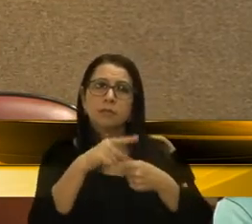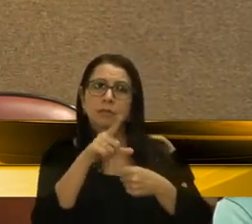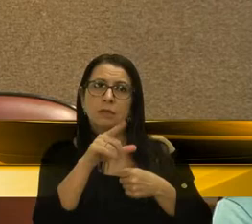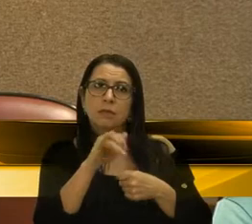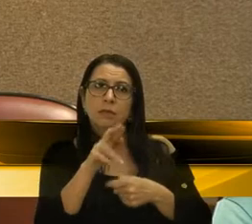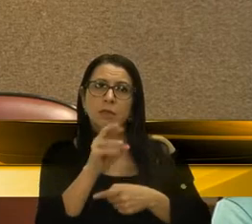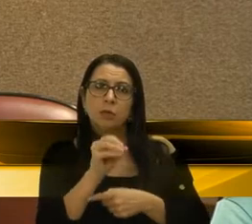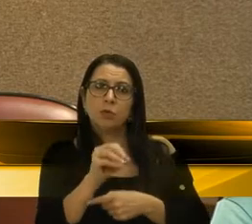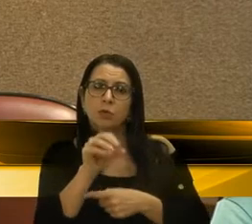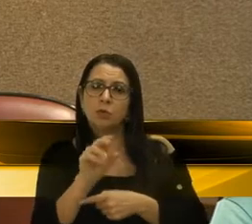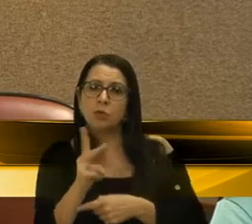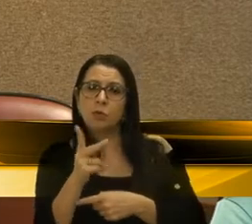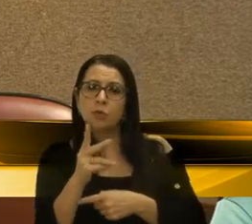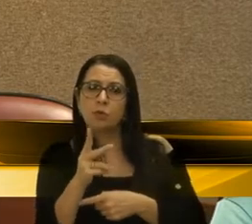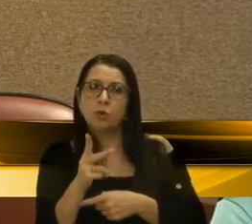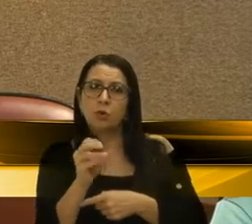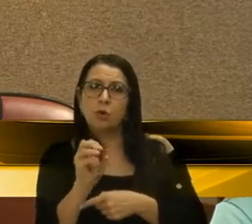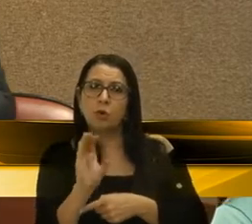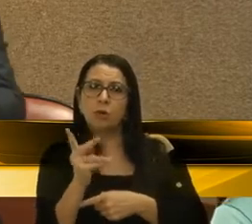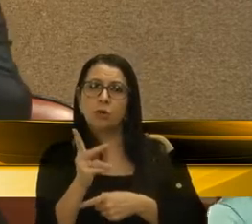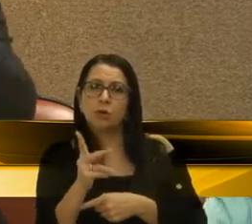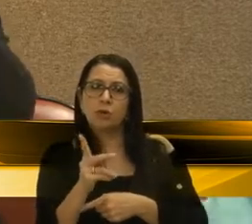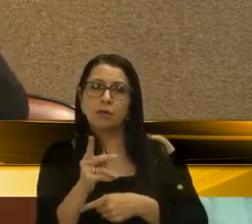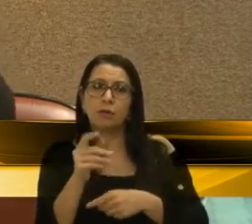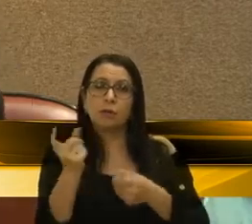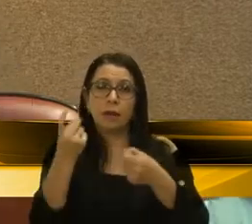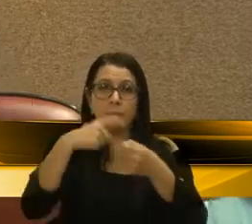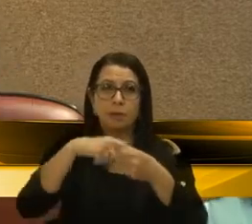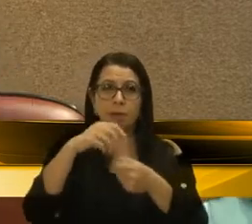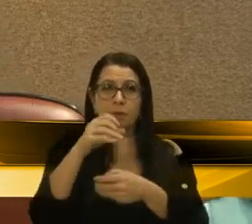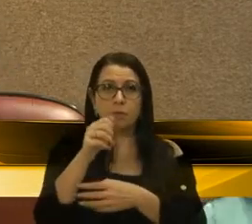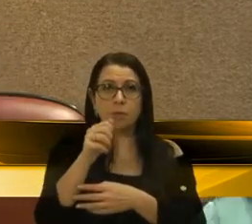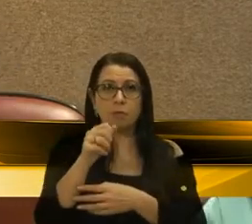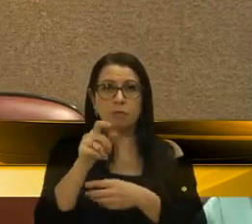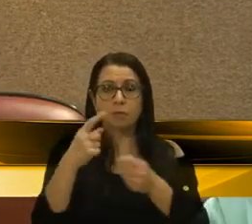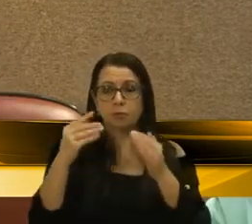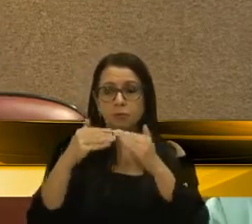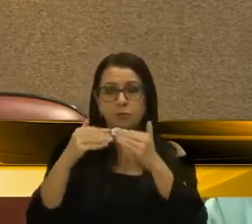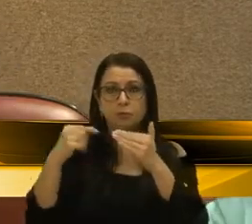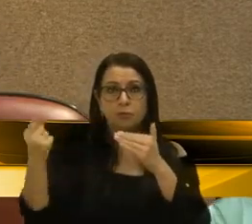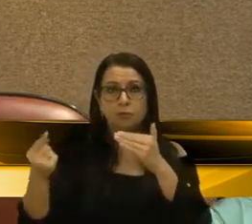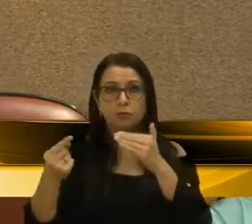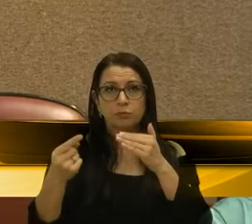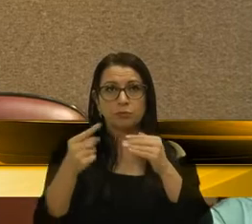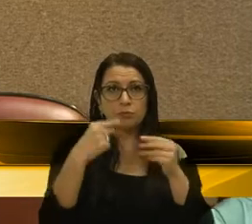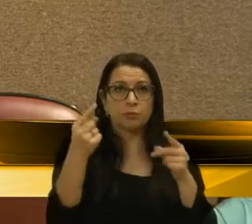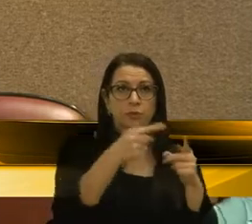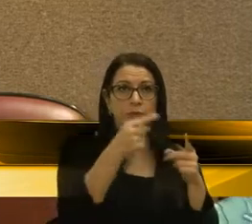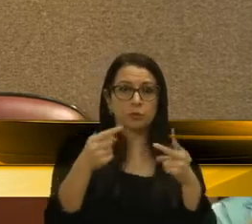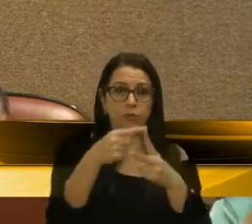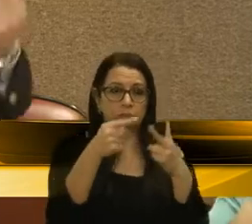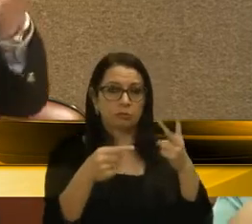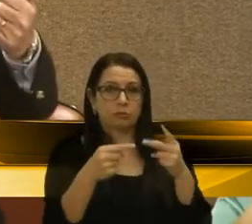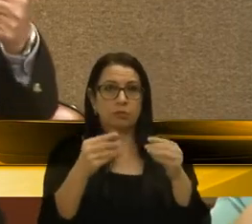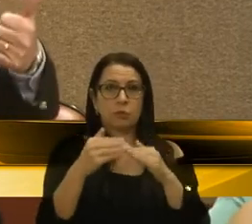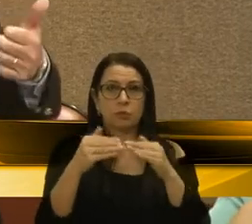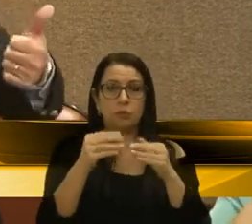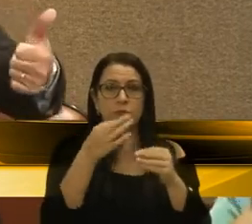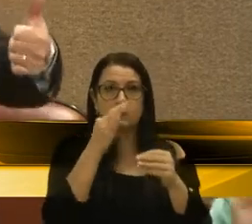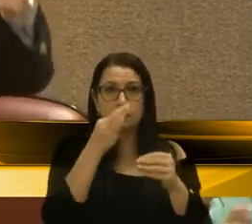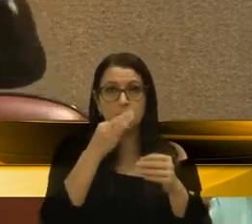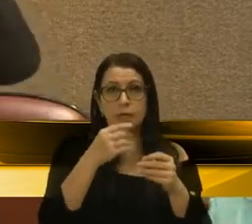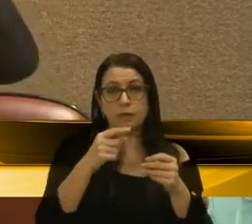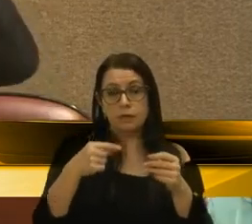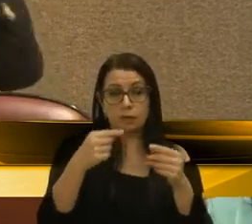Rock, capital do Arkansas, de um acordo feito entre Caxias, das Six Sisters, que é uma cidade